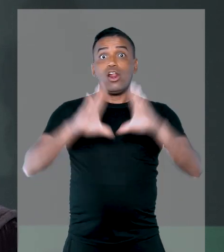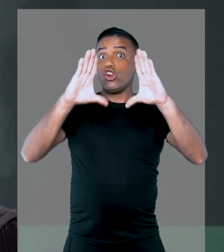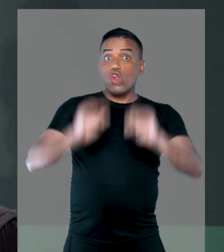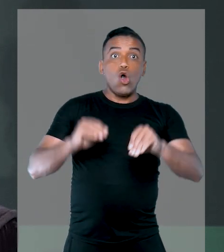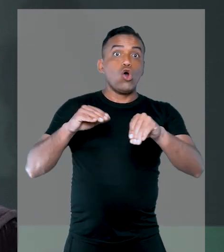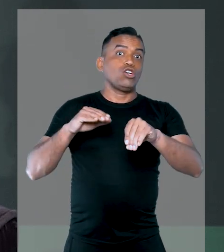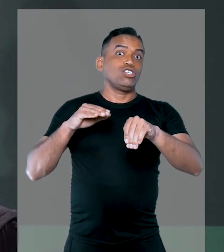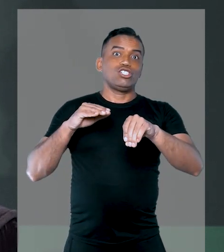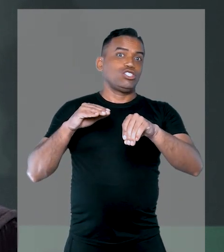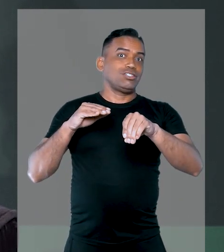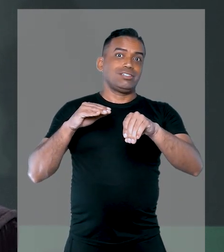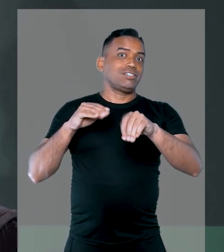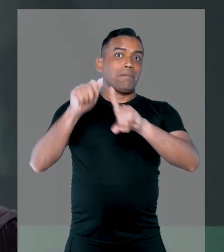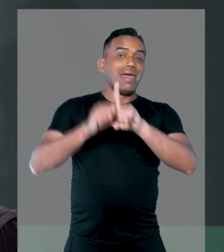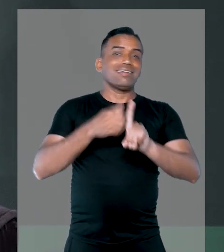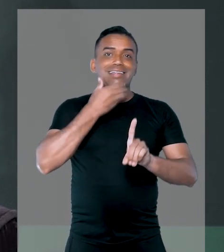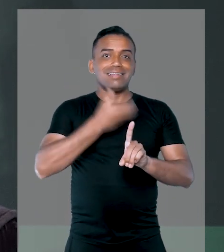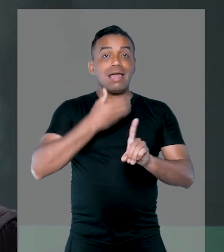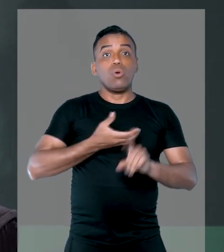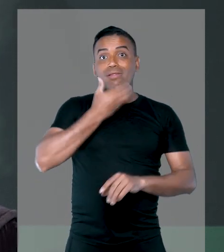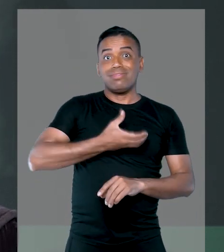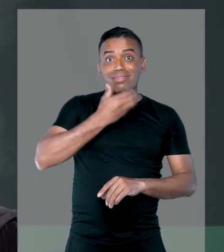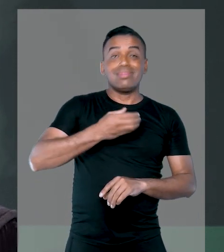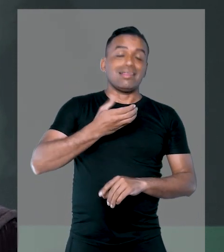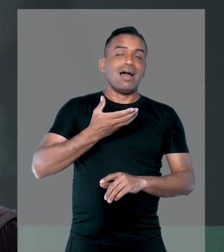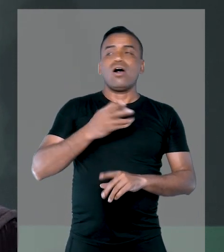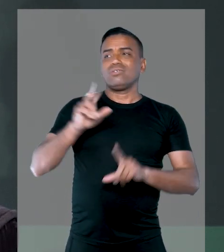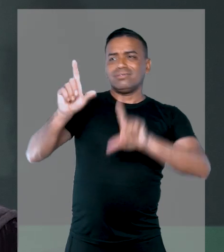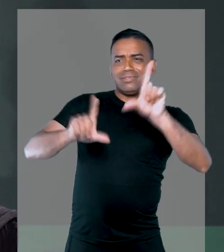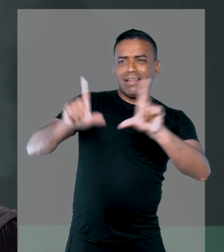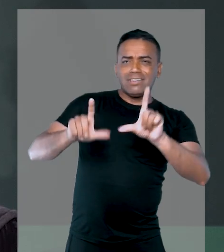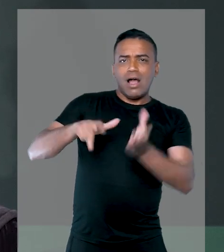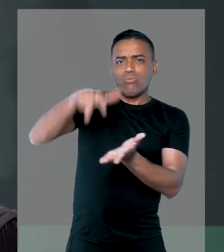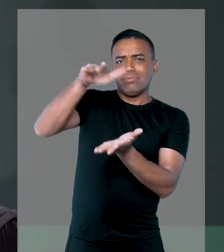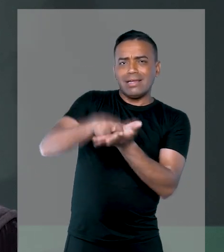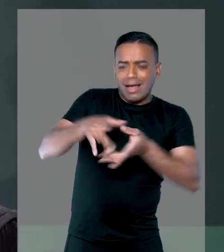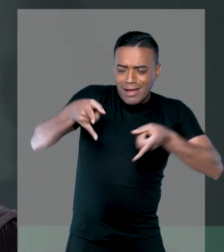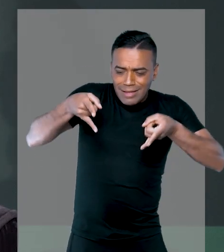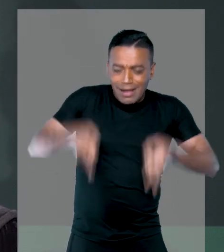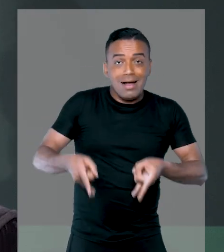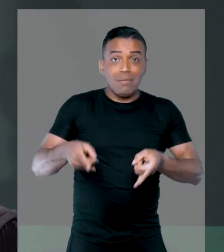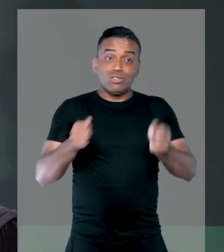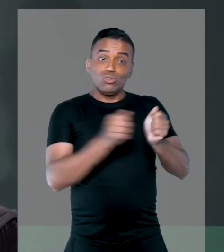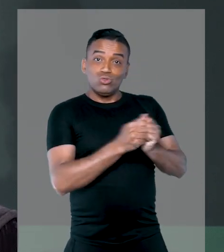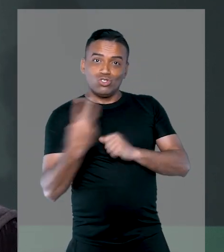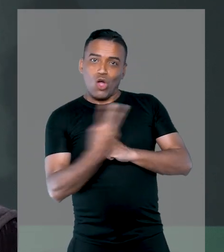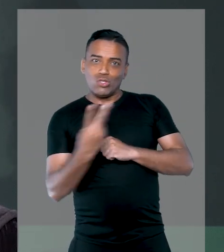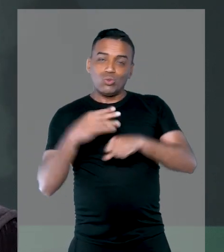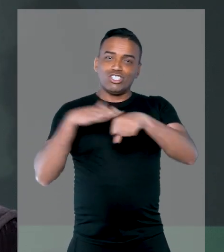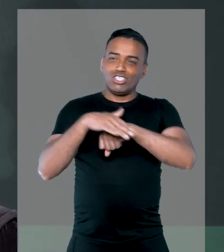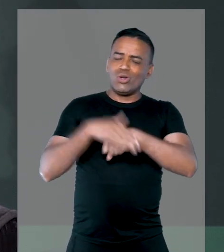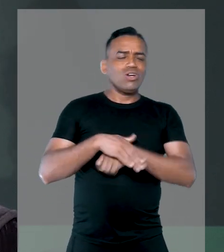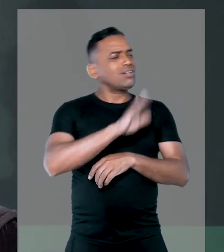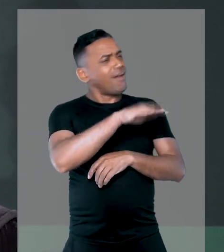estava deitada, vendo televisão, nem lembro o que estava passando, vendo televisão, assim, deitada na cama dela de noite. Aí